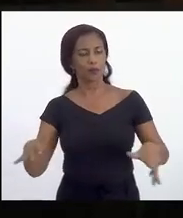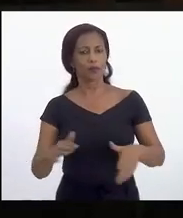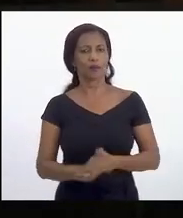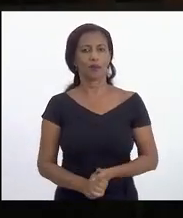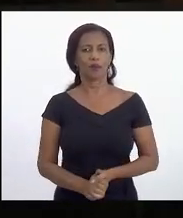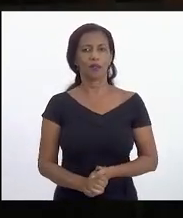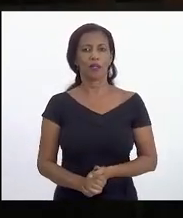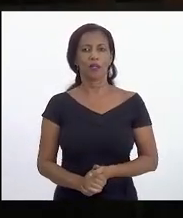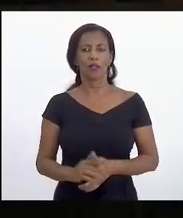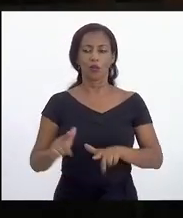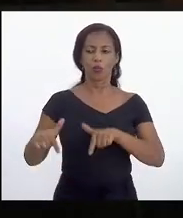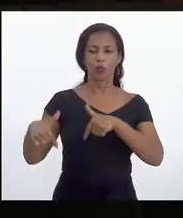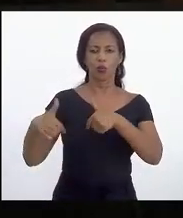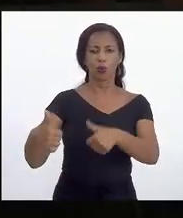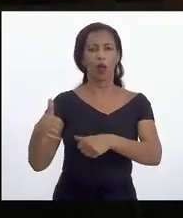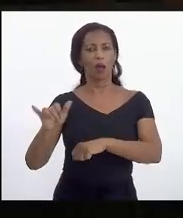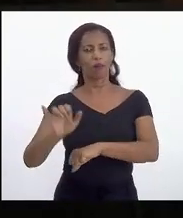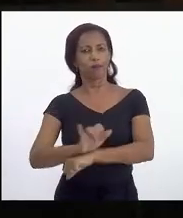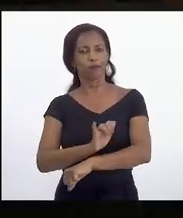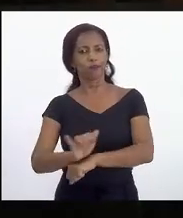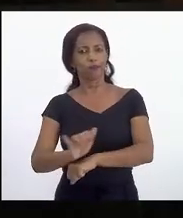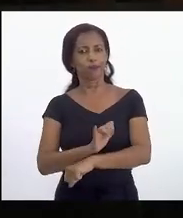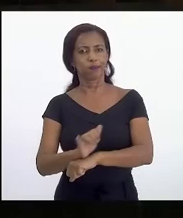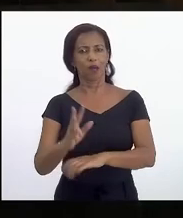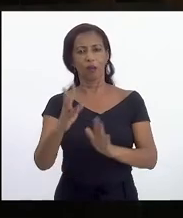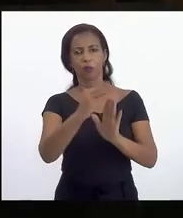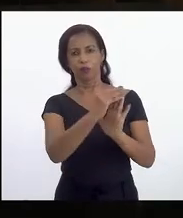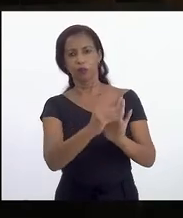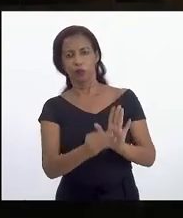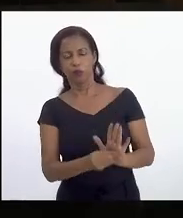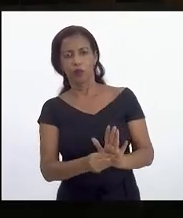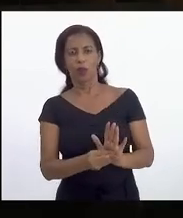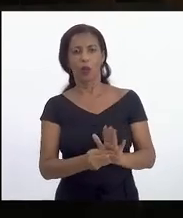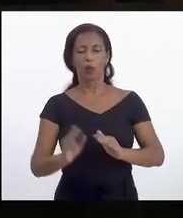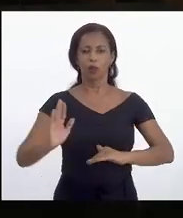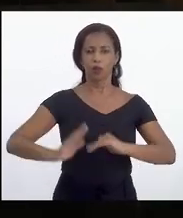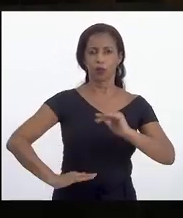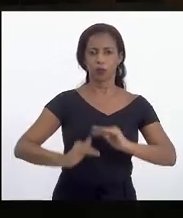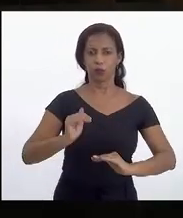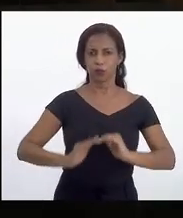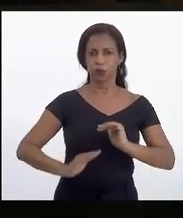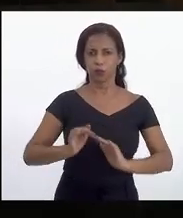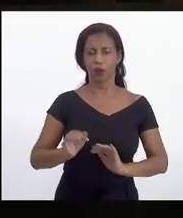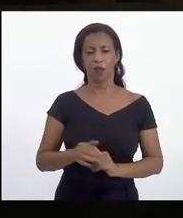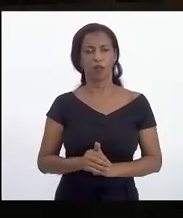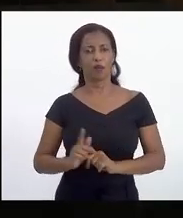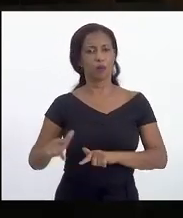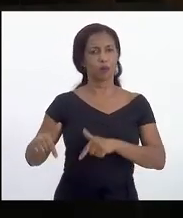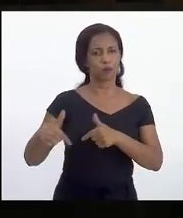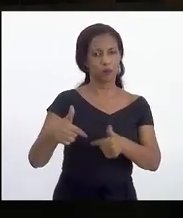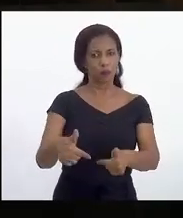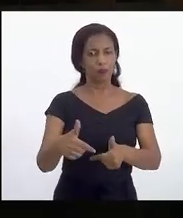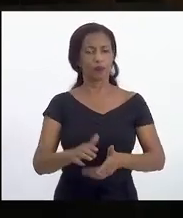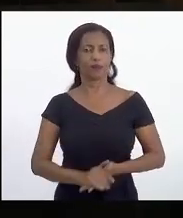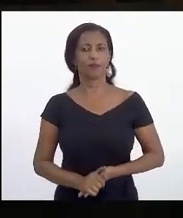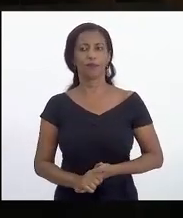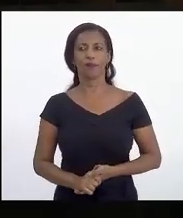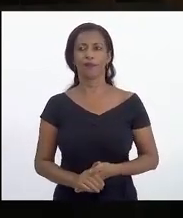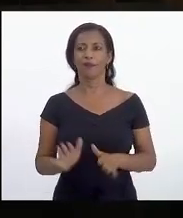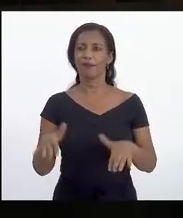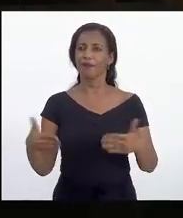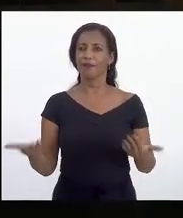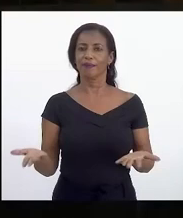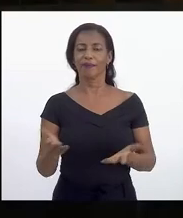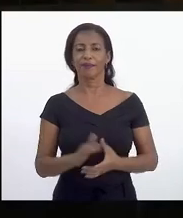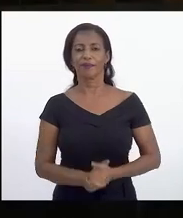e suas ações estratégicas composição competências e funcionamento então